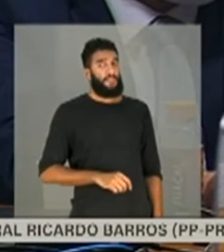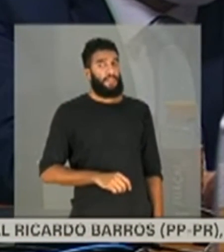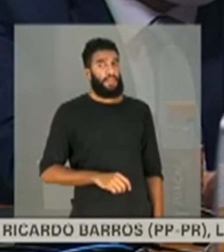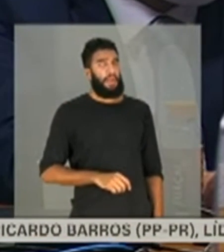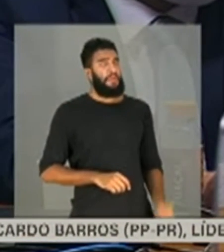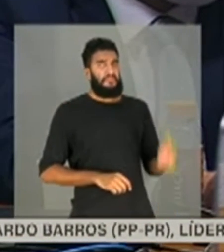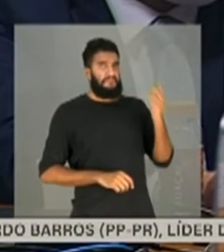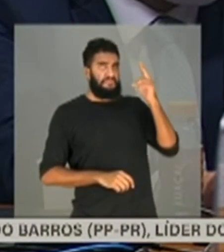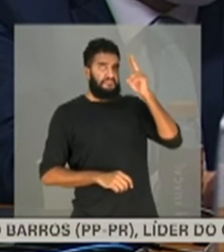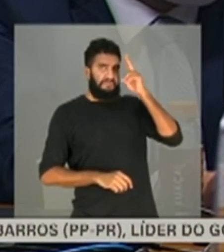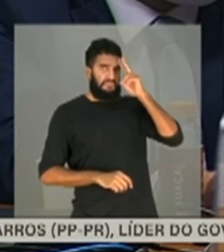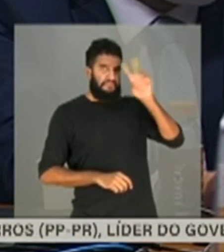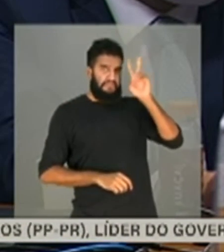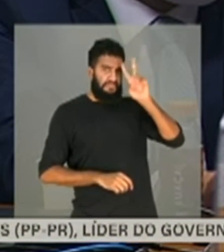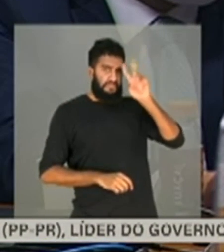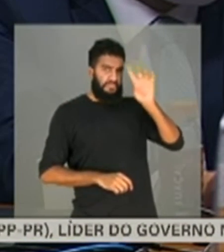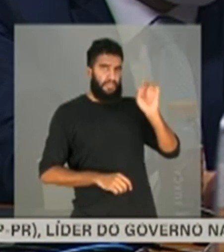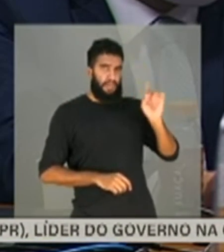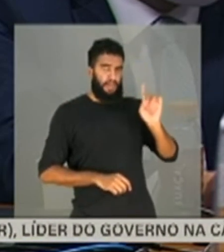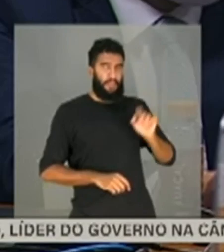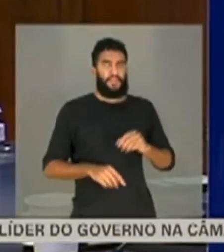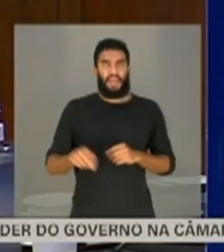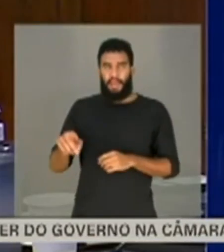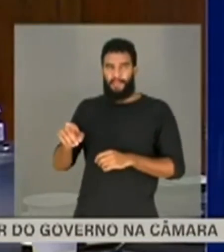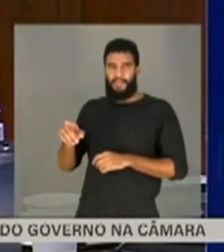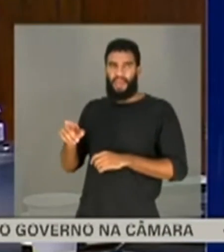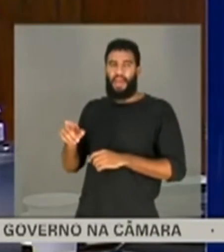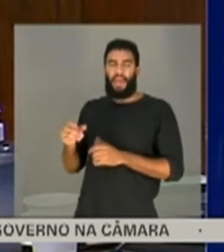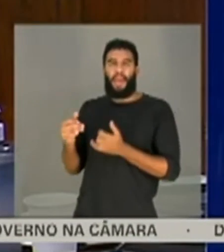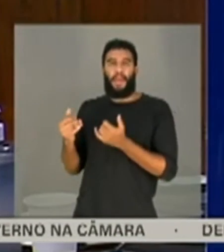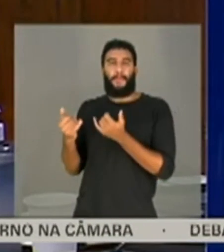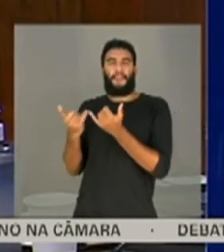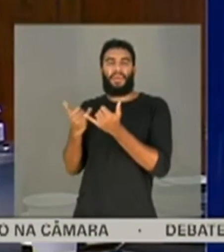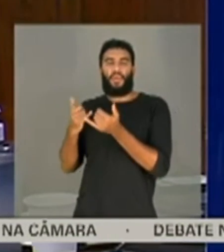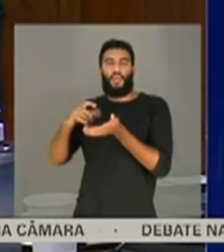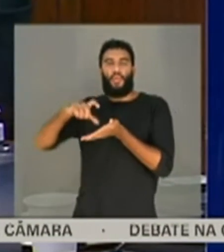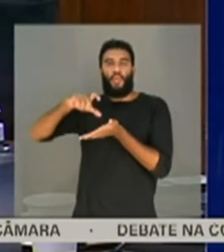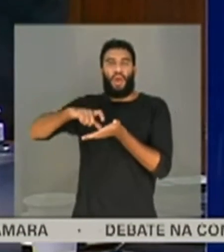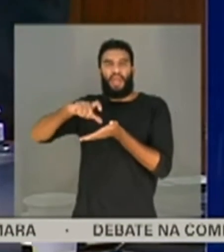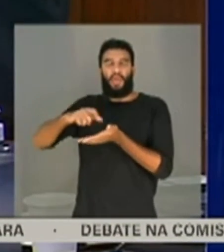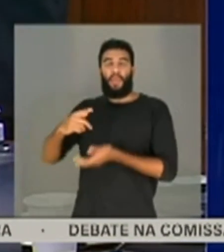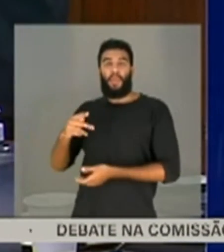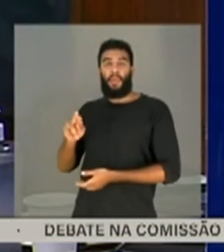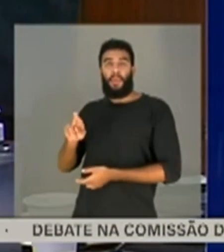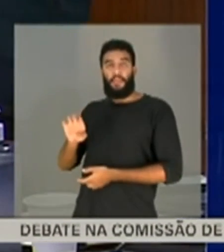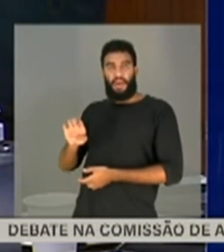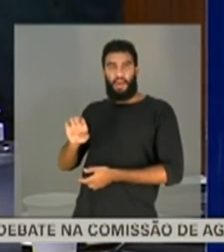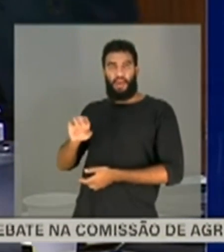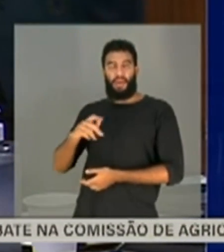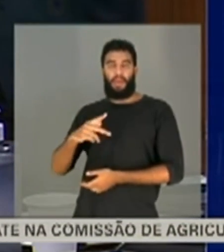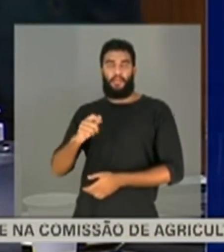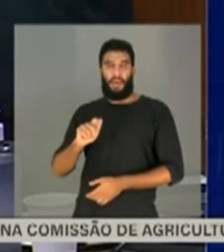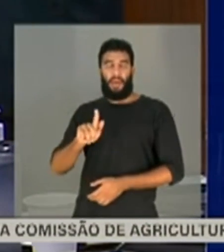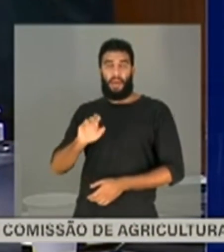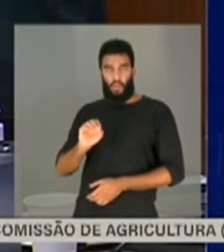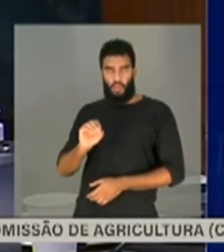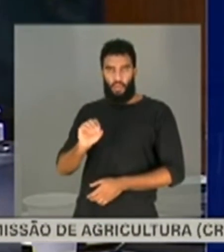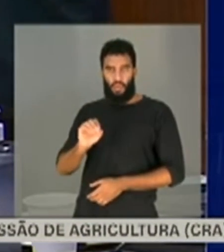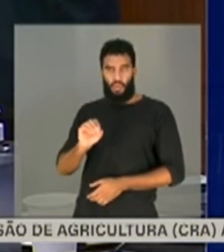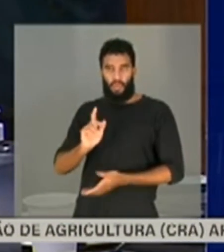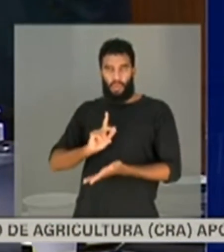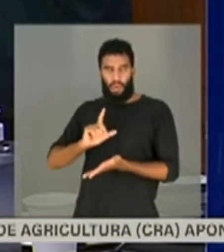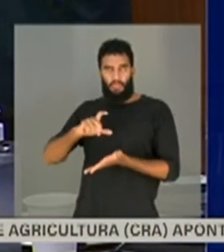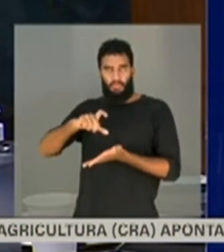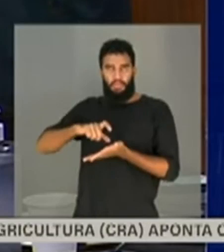Não me recordo, senhor senador. É, Quick Card é uma espécie de cartão de débito pré-pago. Você manda, emite um Quick Card